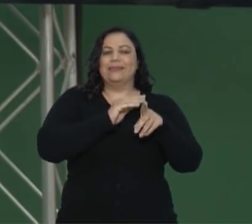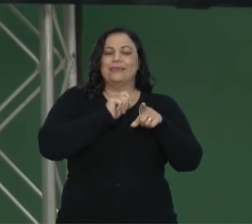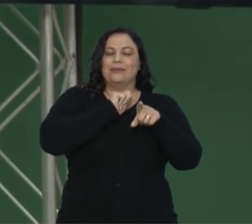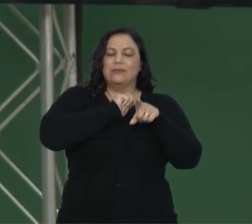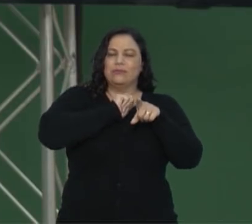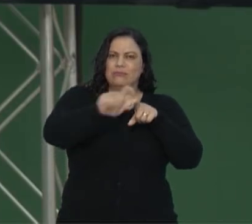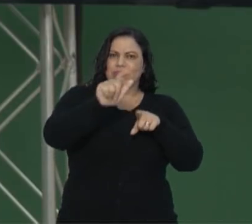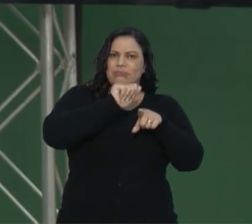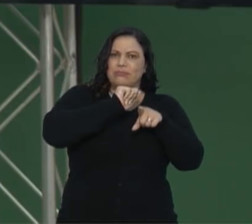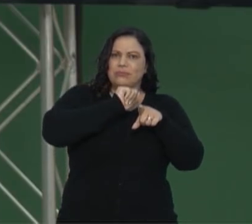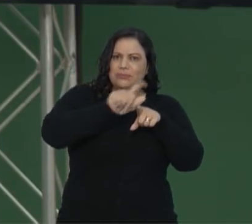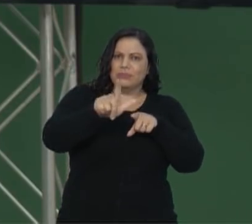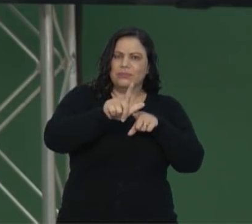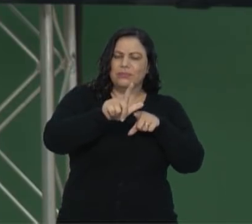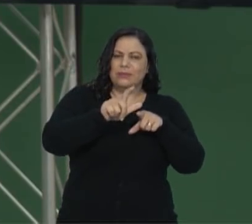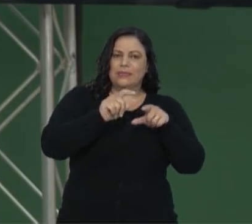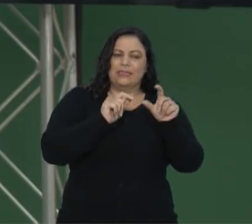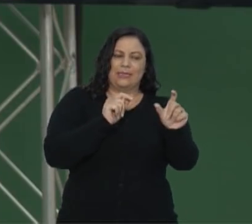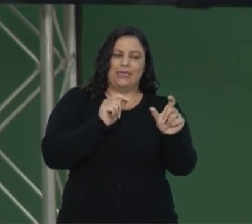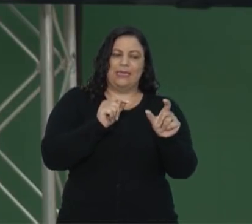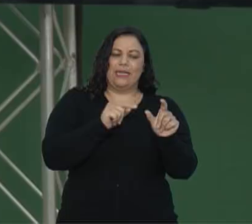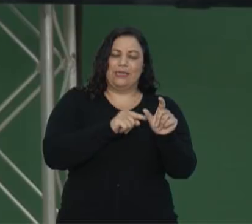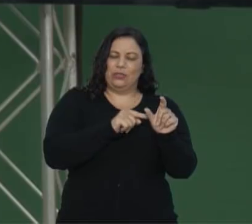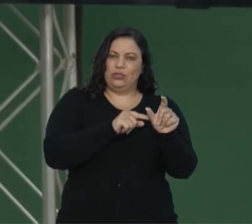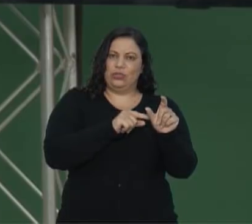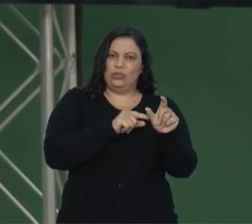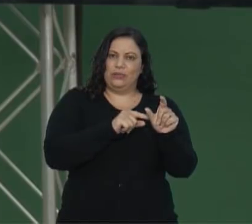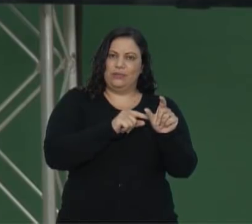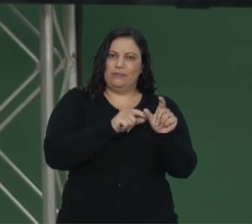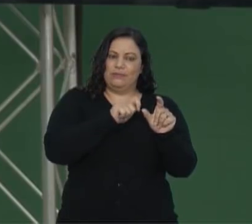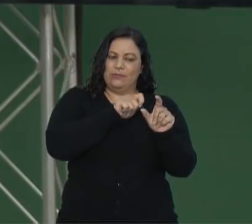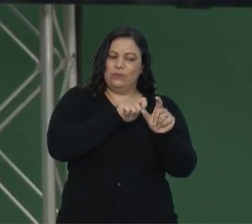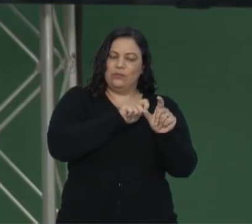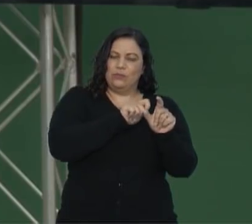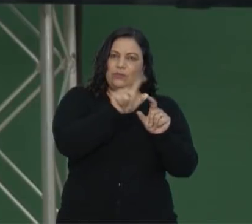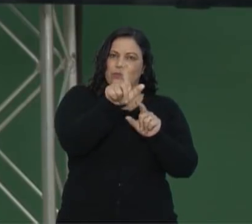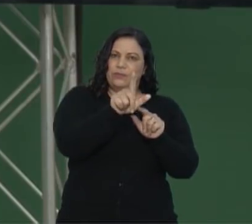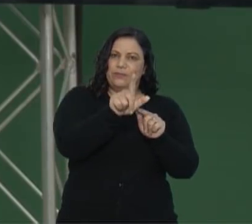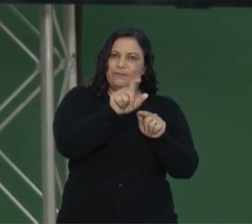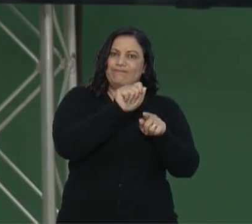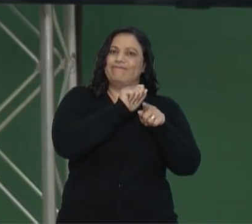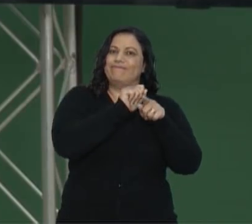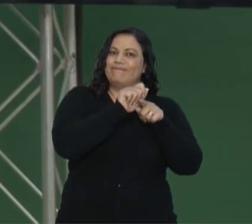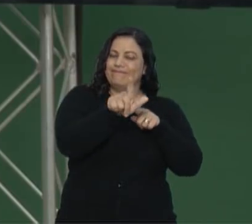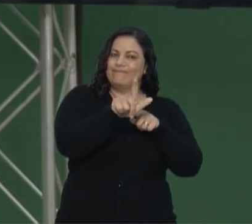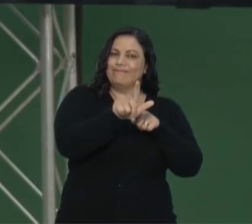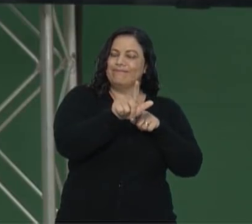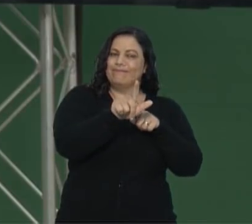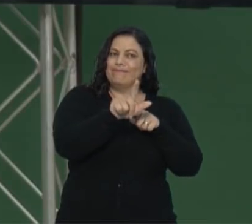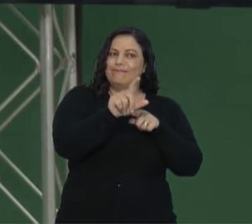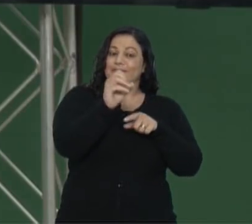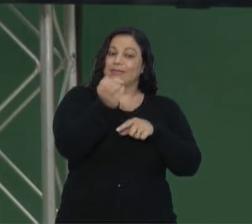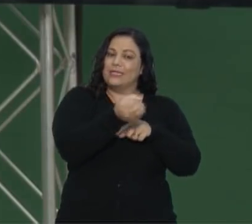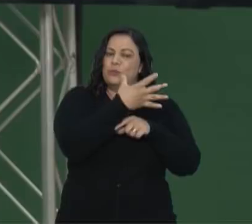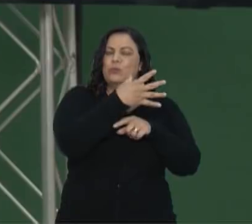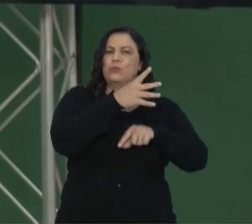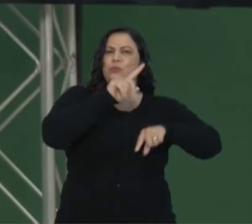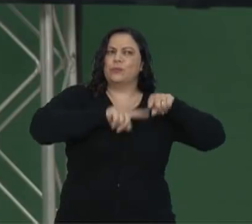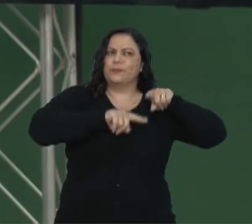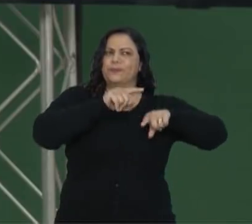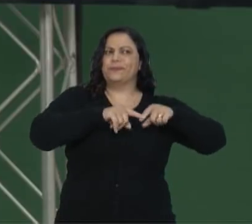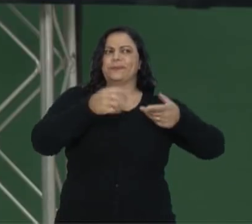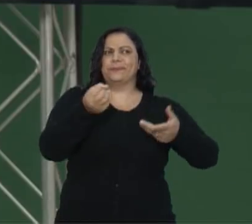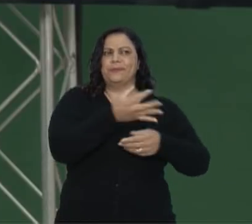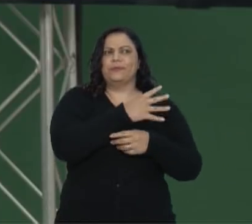nessas partes da caixinha do fósforo e do palito, que tem uma reação e produz algo novo. E a